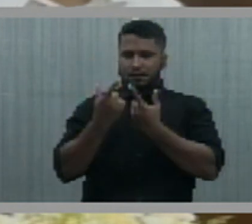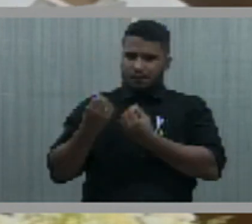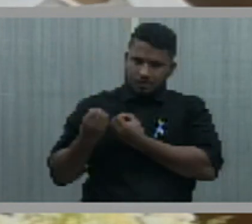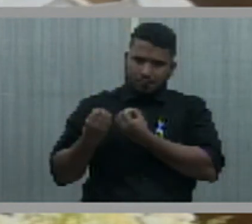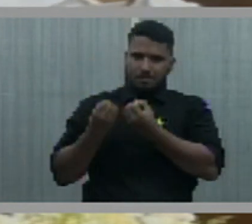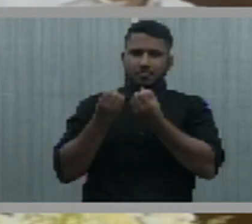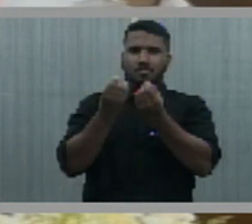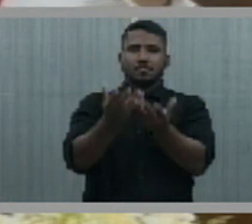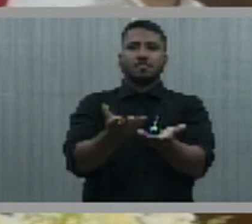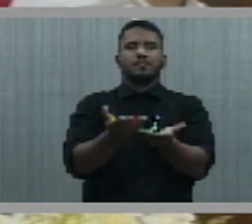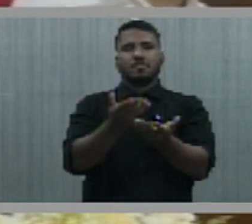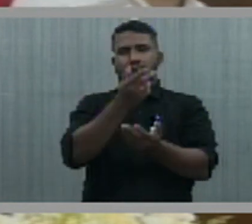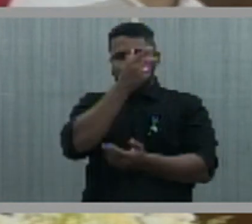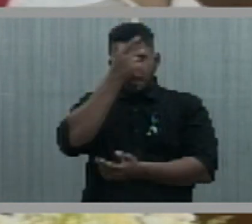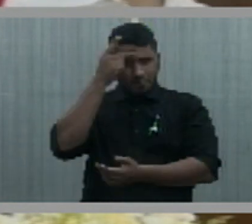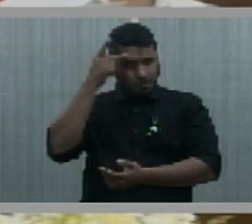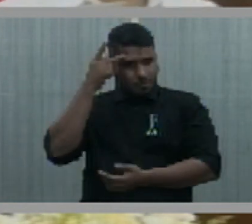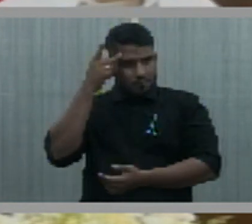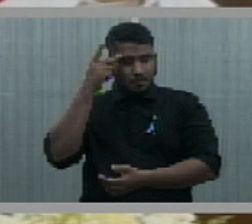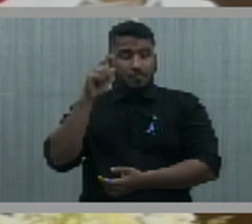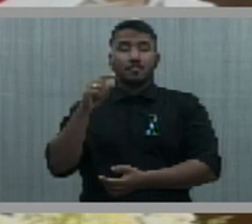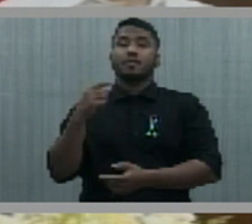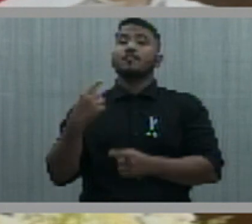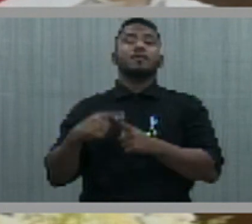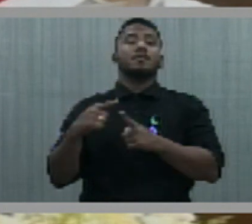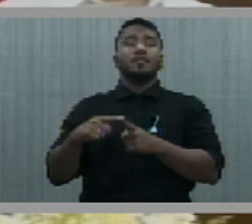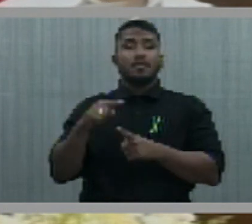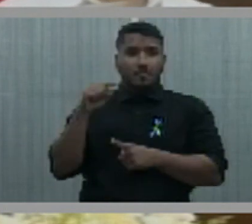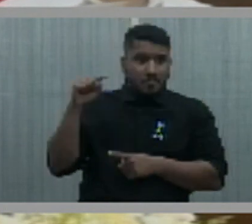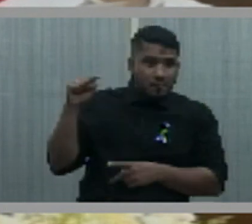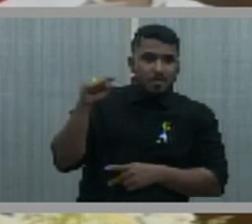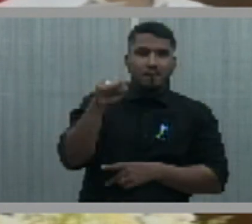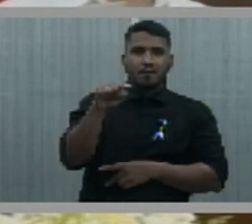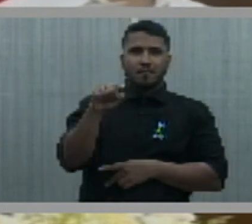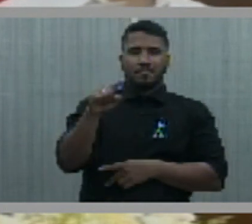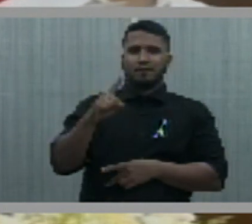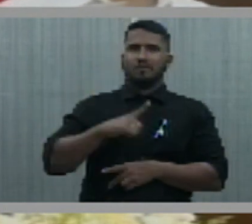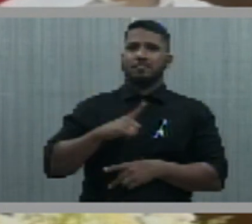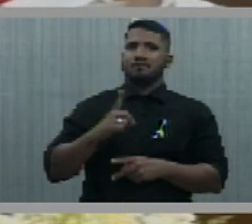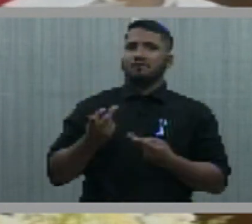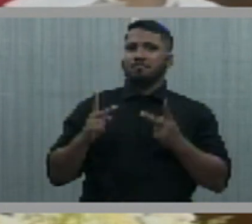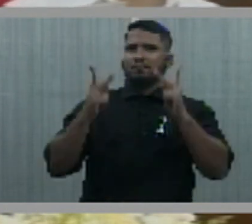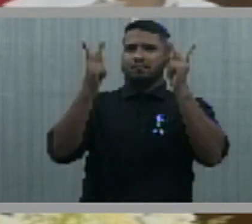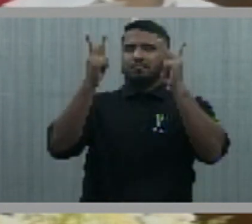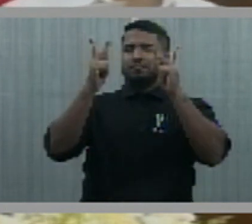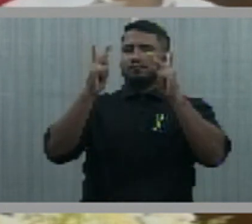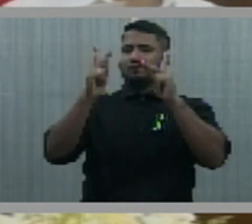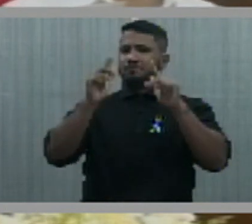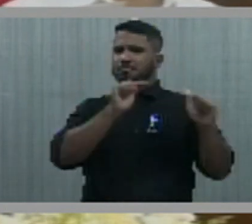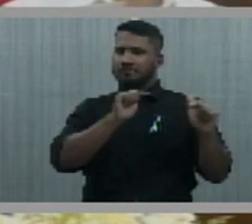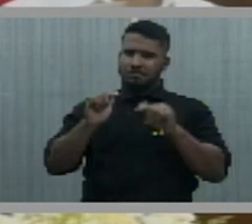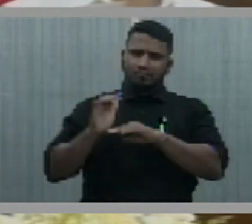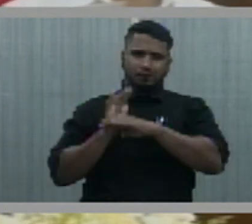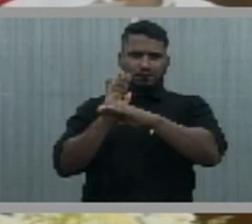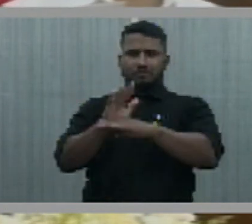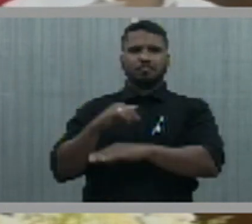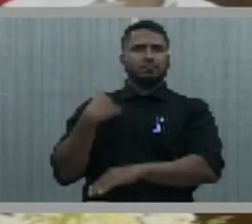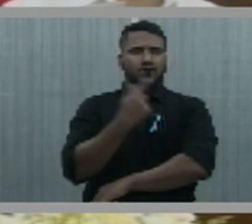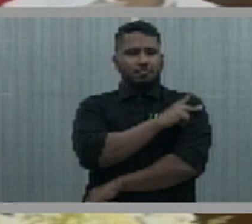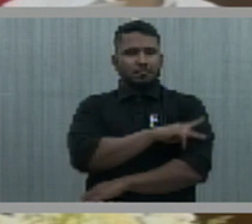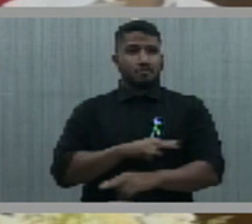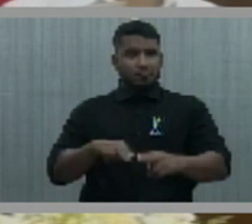confere a pessoas que reconhecidamente tenham prestado relevantes serviços à comunidade